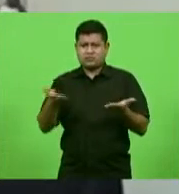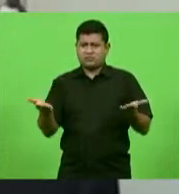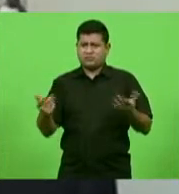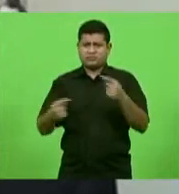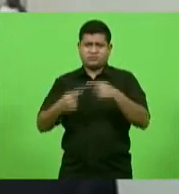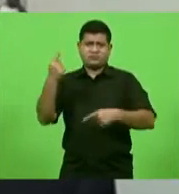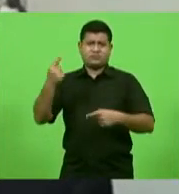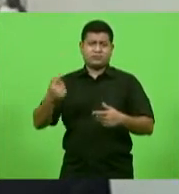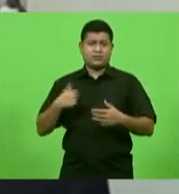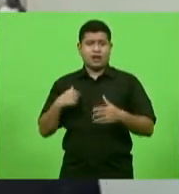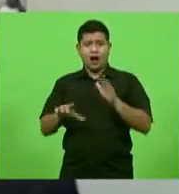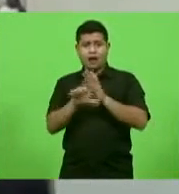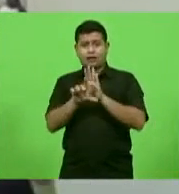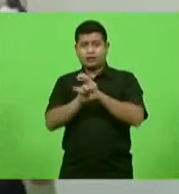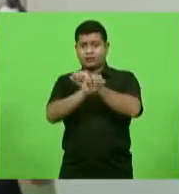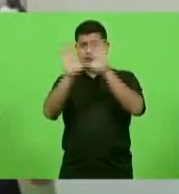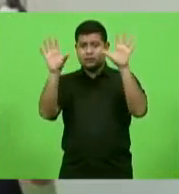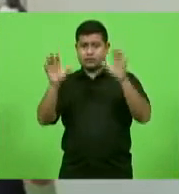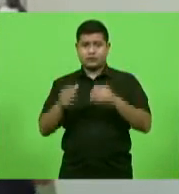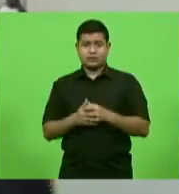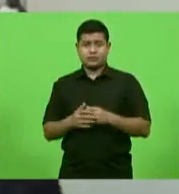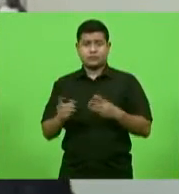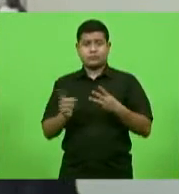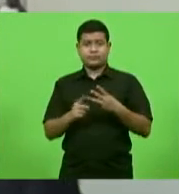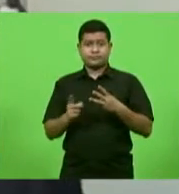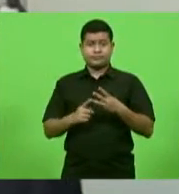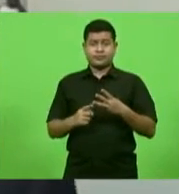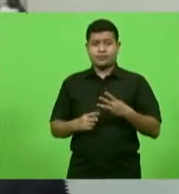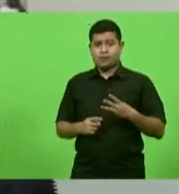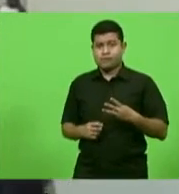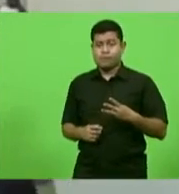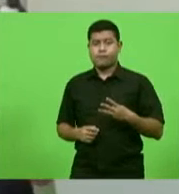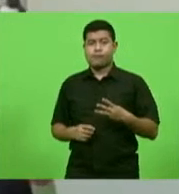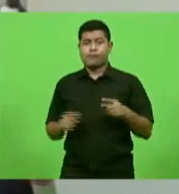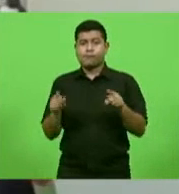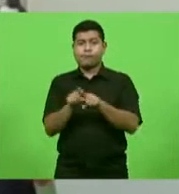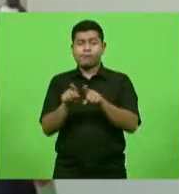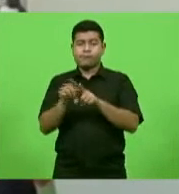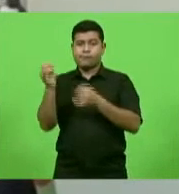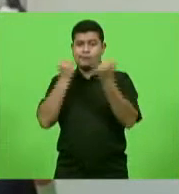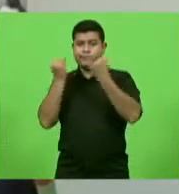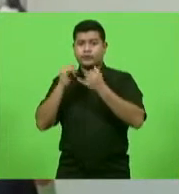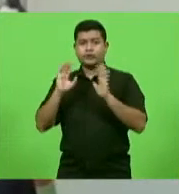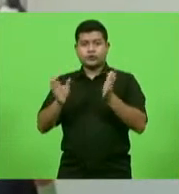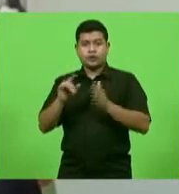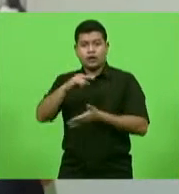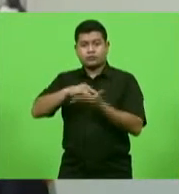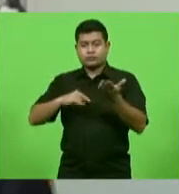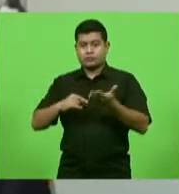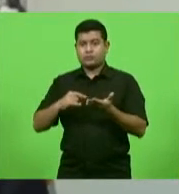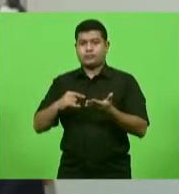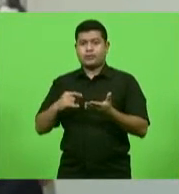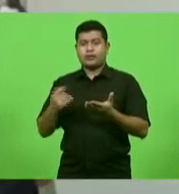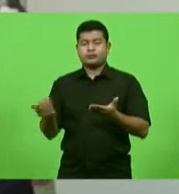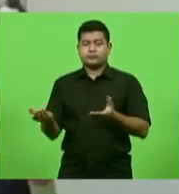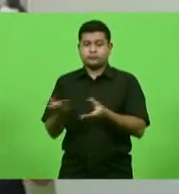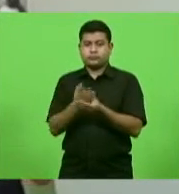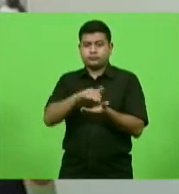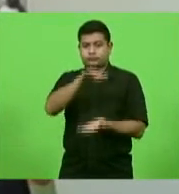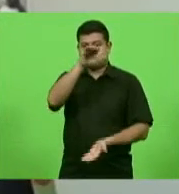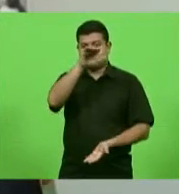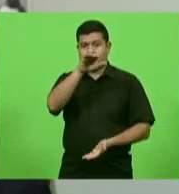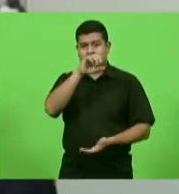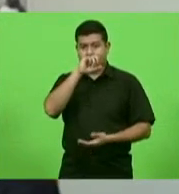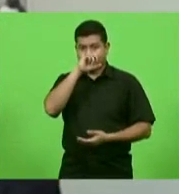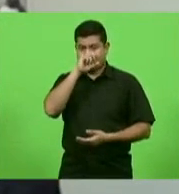A lei deixa muito claro isso. O item 3. Além das informações e dos documentos constantes nos autos decorrentes da